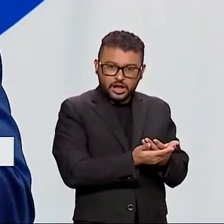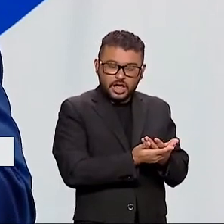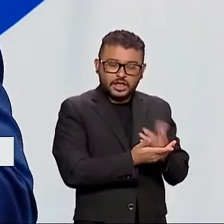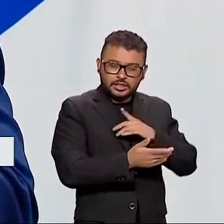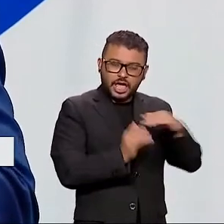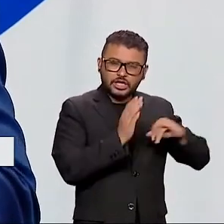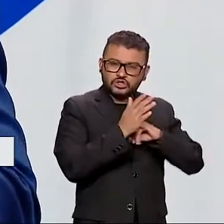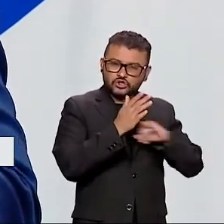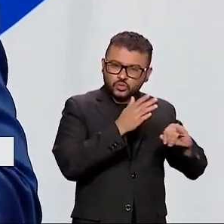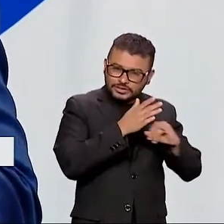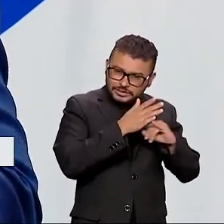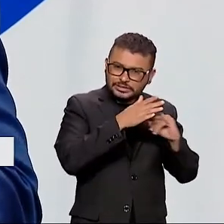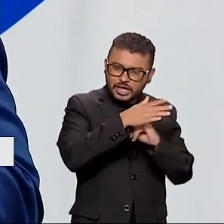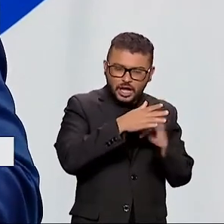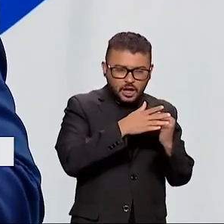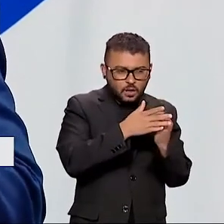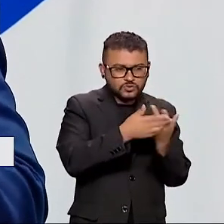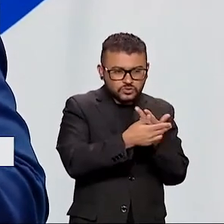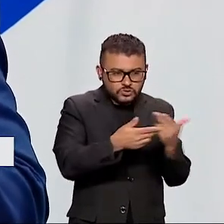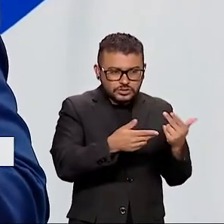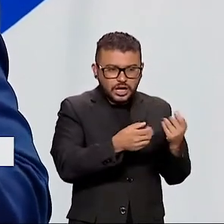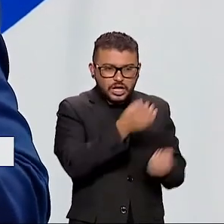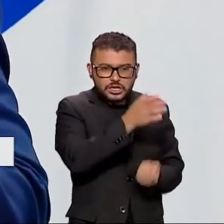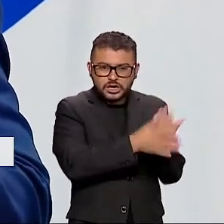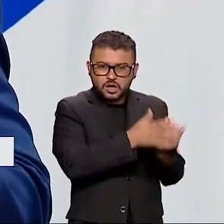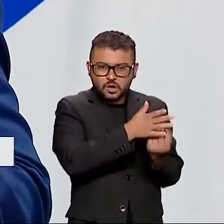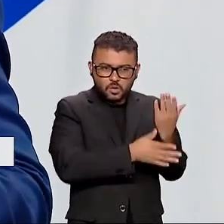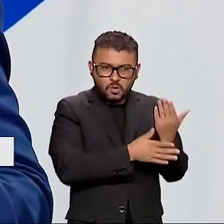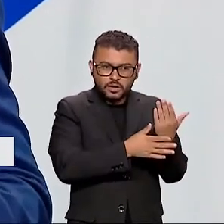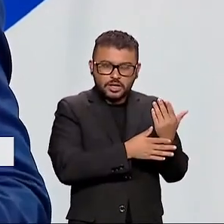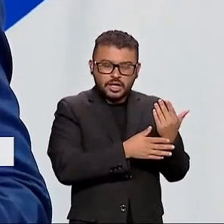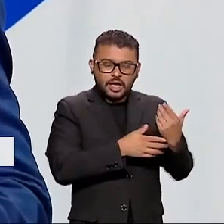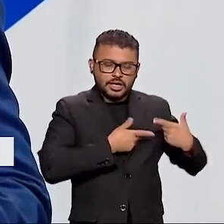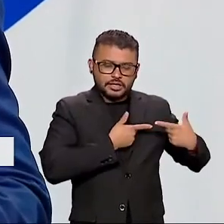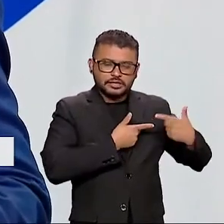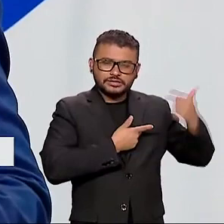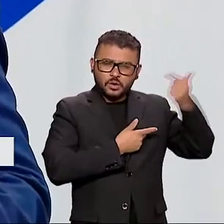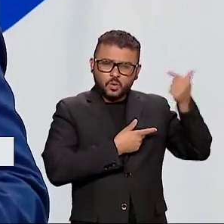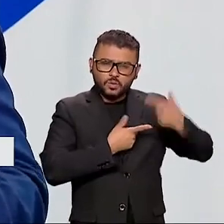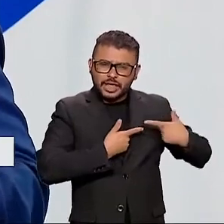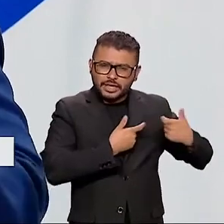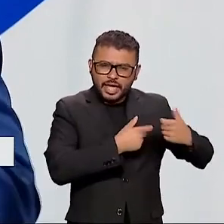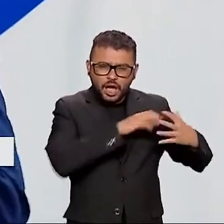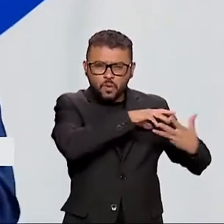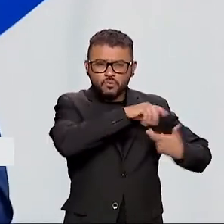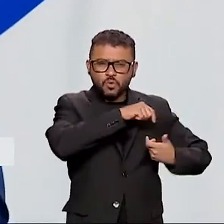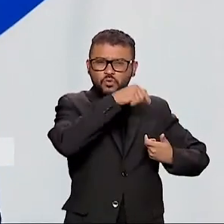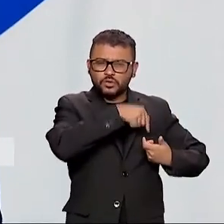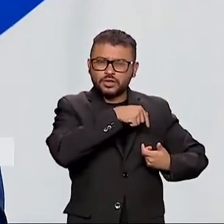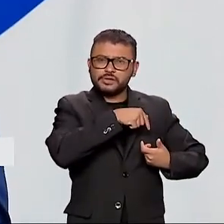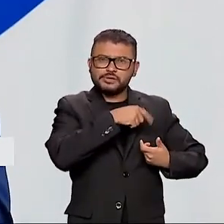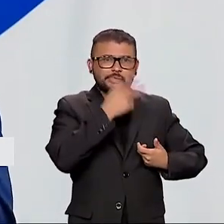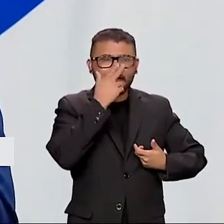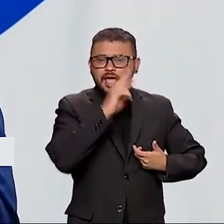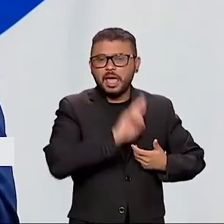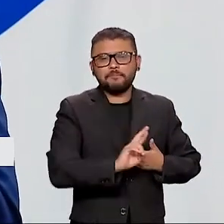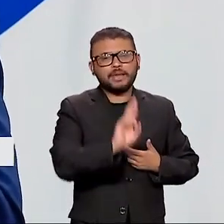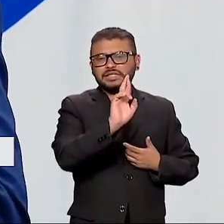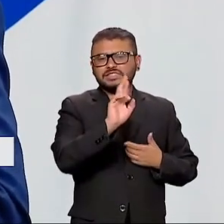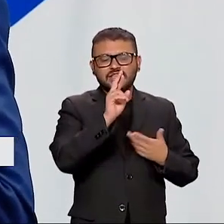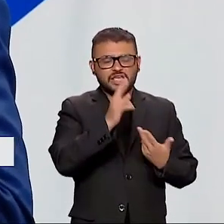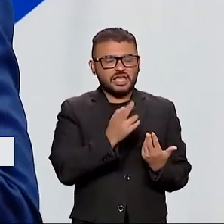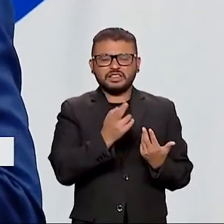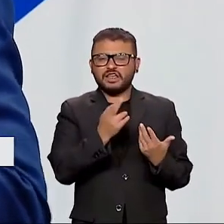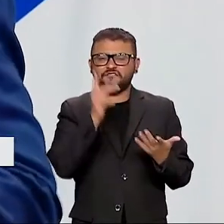as instituições que foram criadas logo depois da Segunda Guerra Mundial já não representam mais